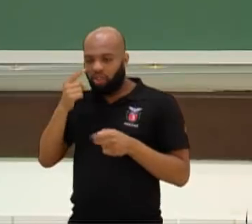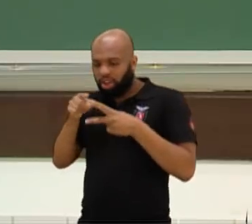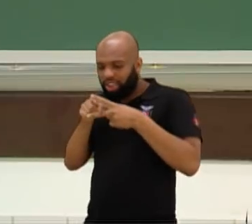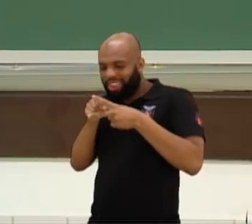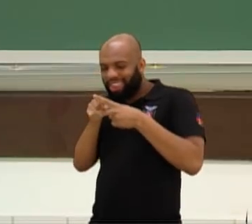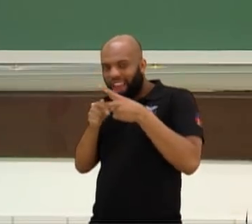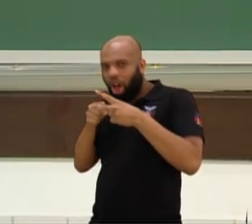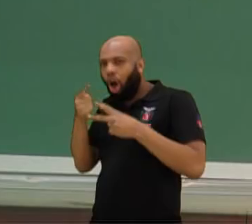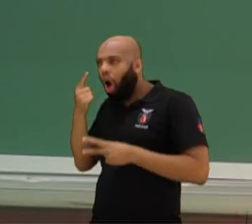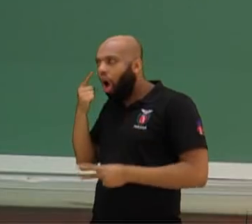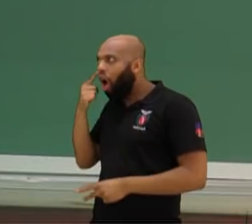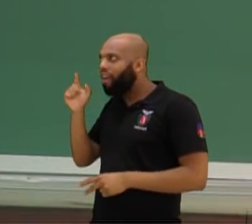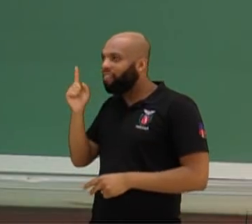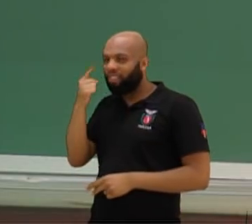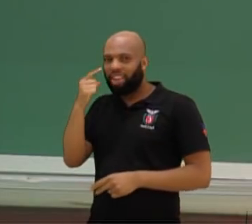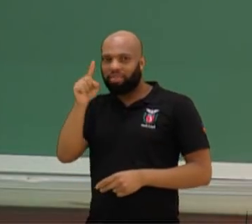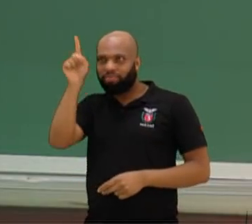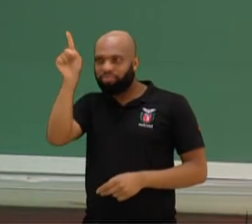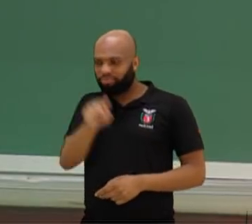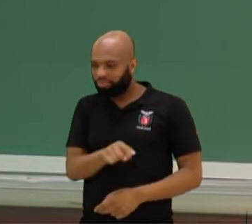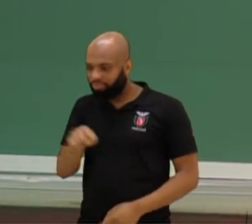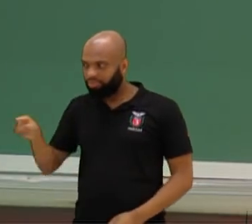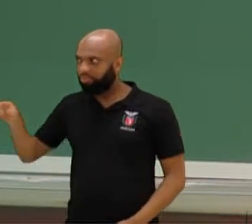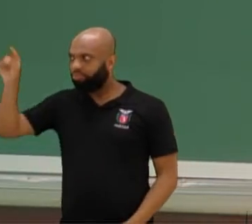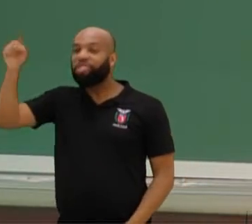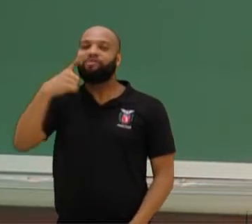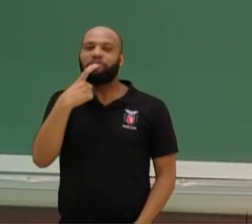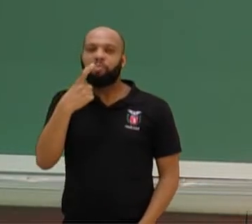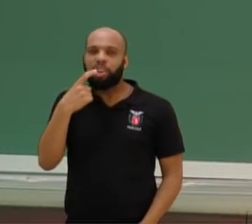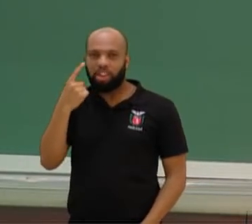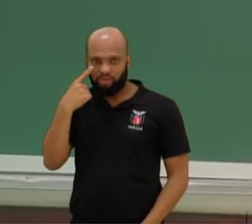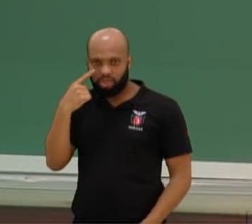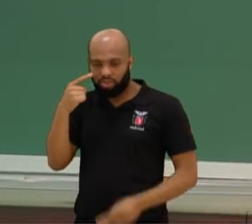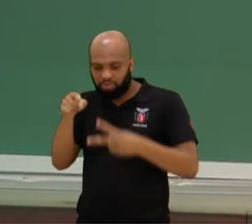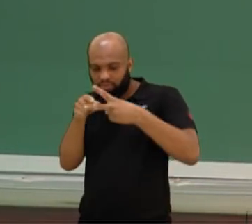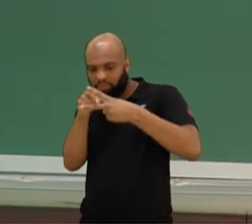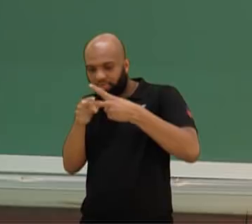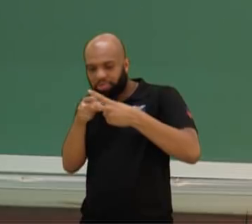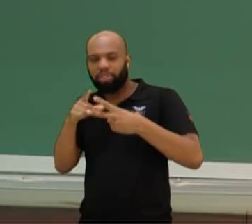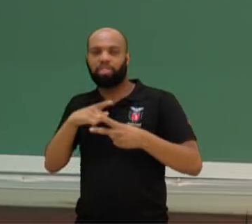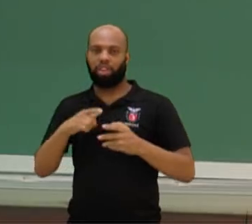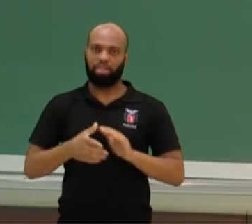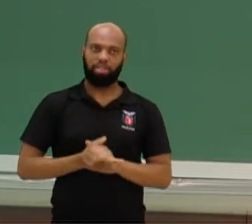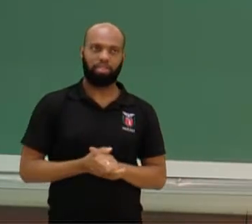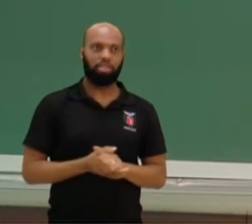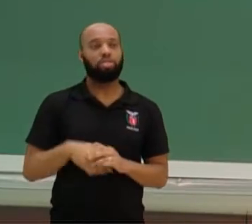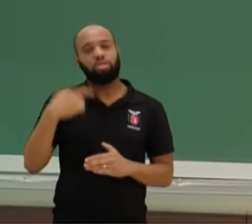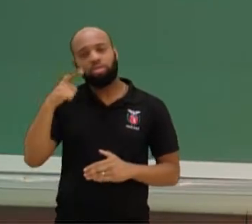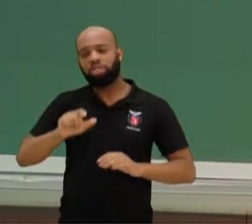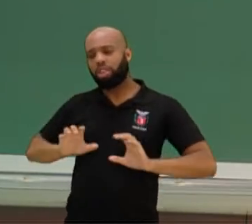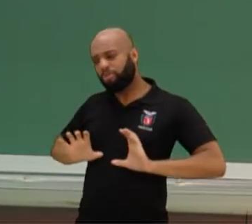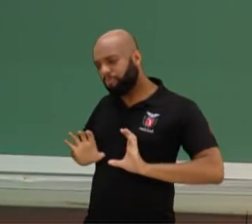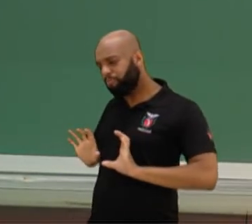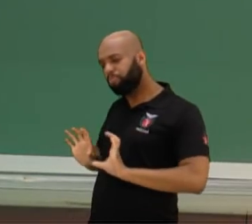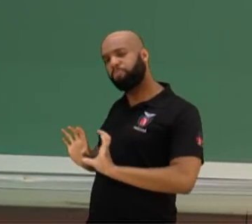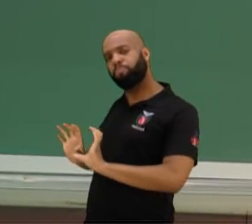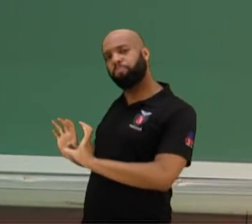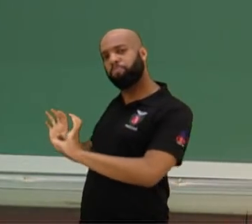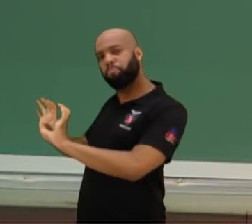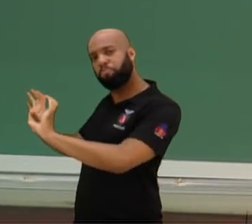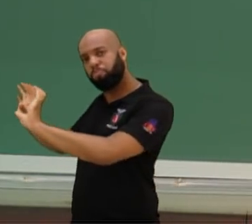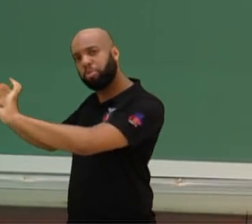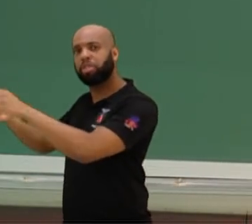solo, você consegue arrastar o corpo para um determinado local, fazendo